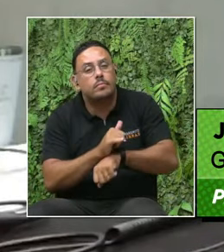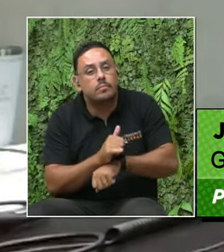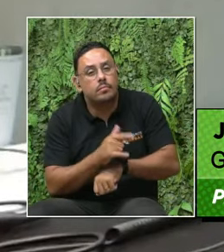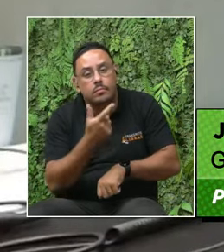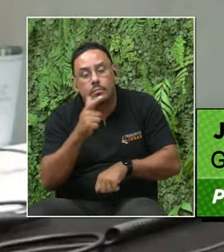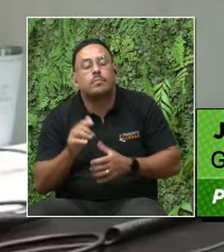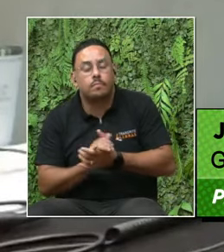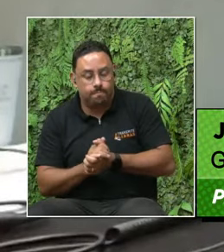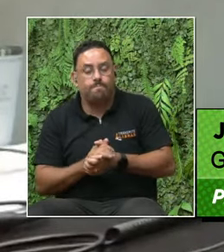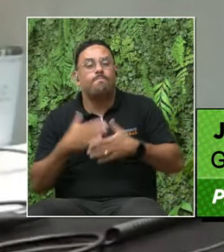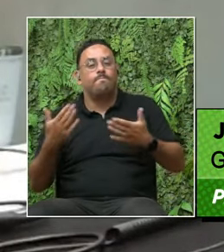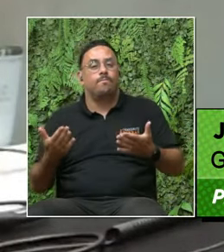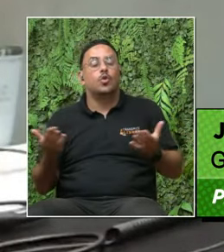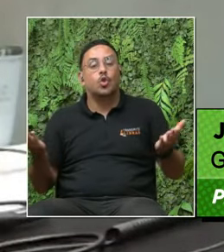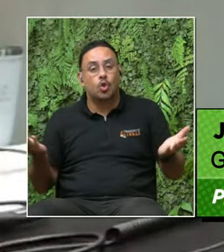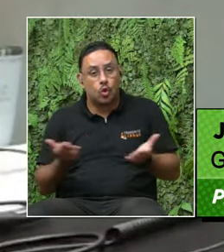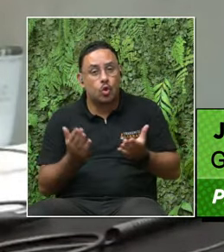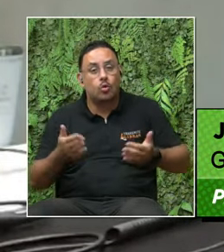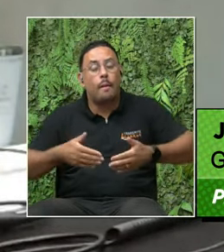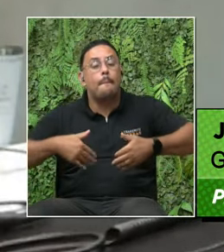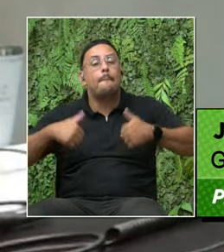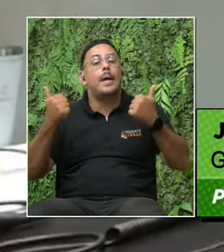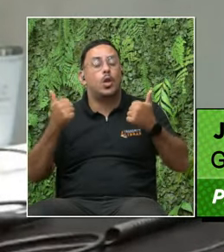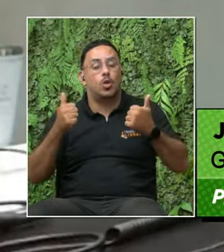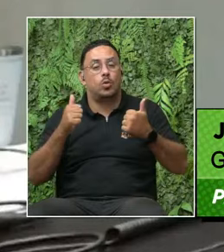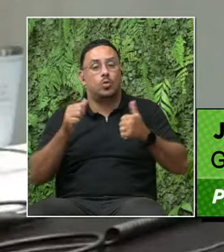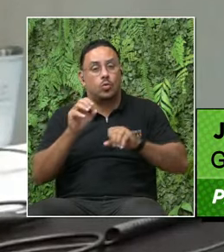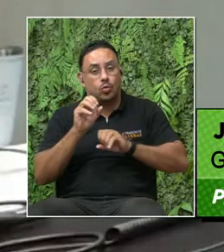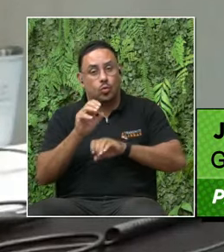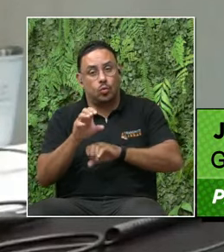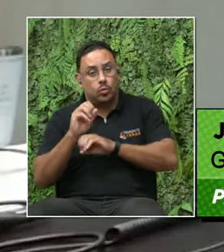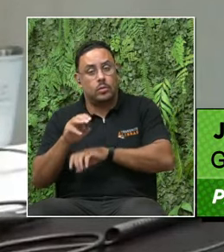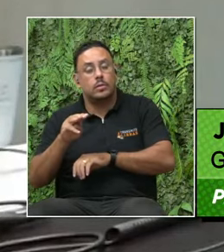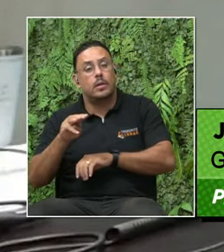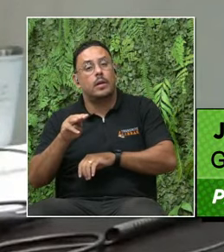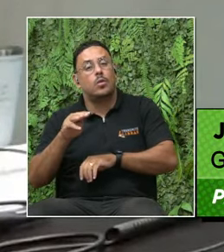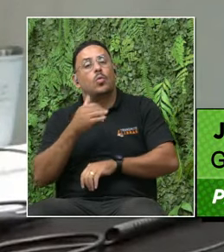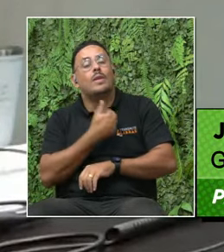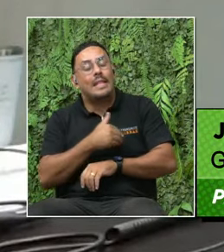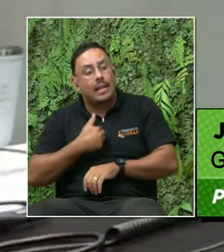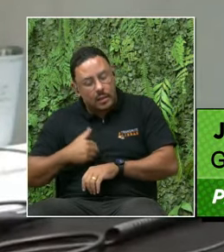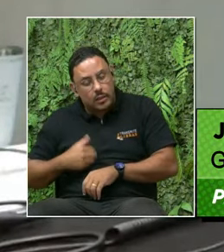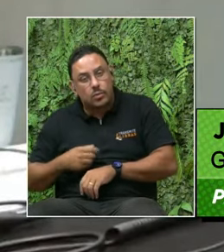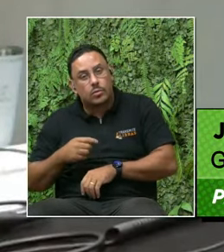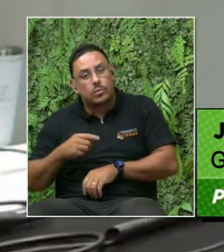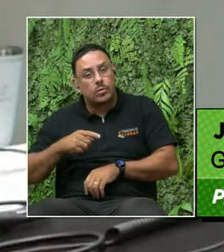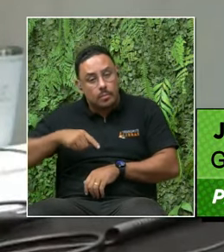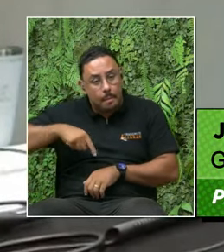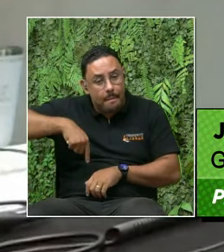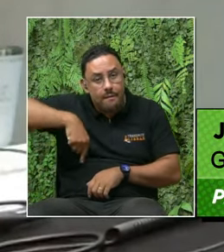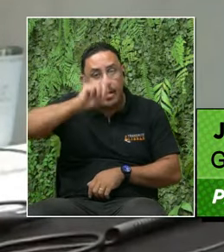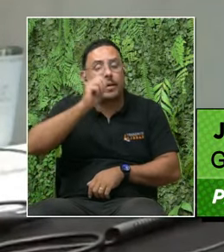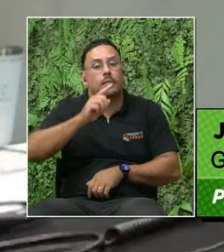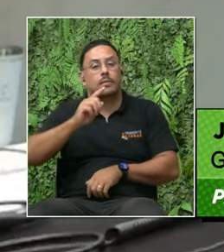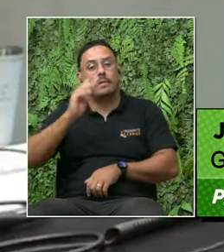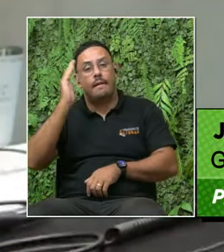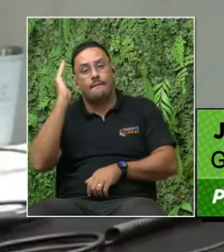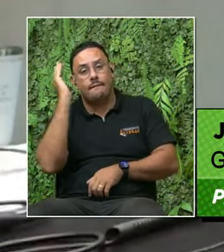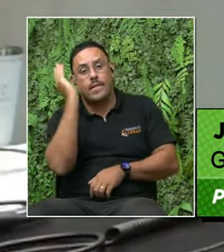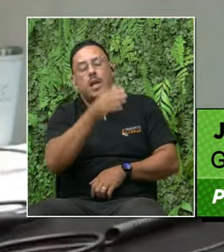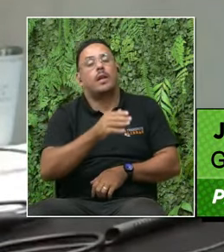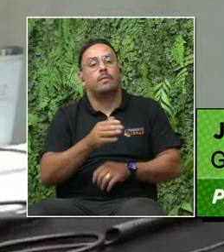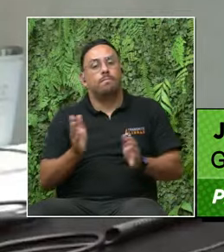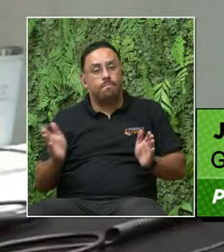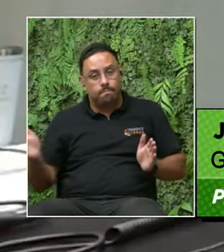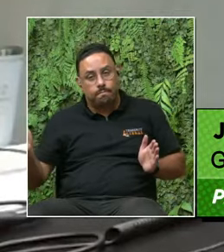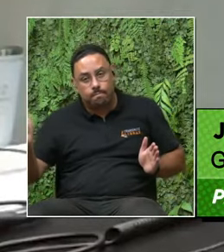não houve então assim o mérito do Gabriel milito foi da a de se lançar o ataque de abrir o Vagas pela